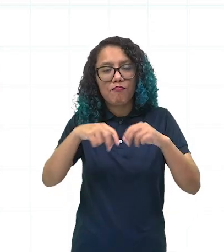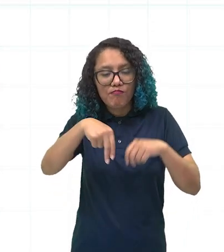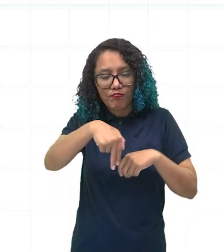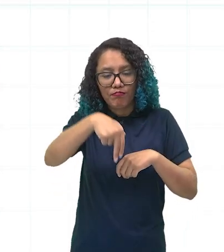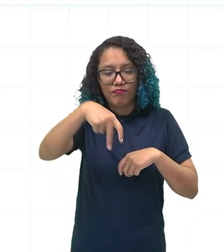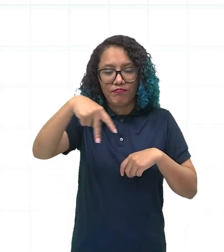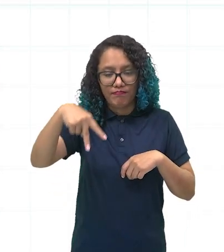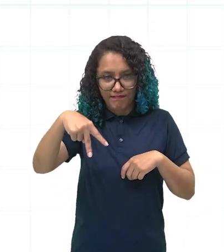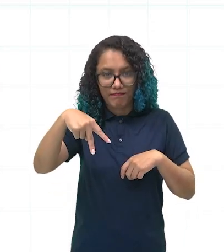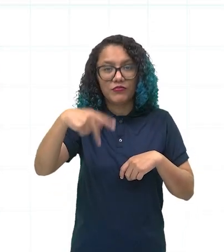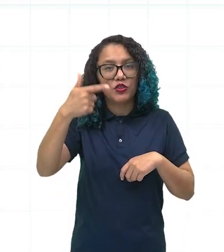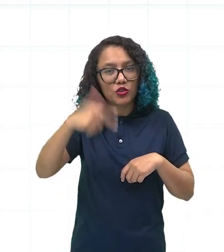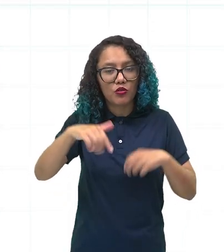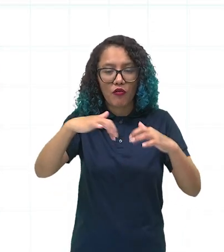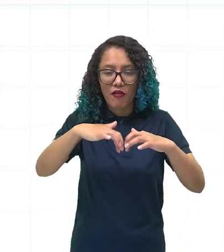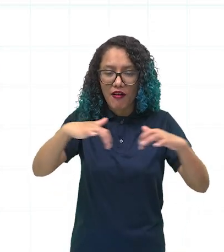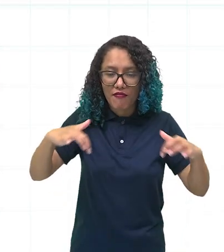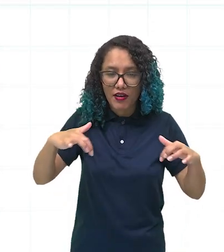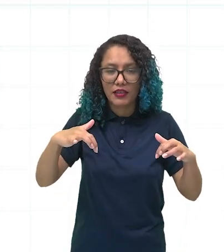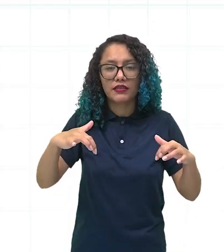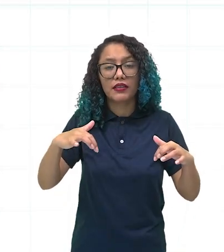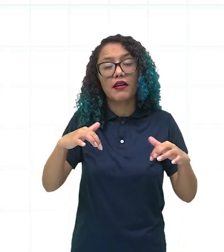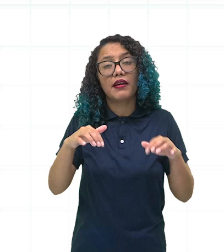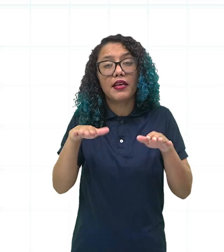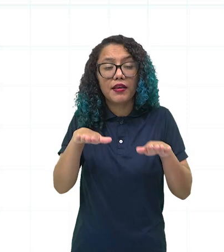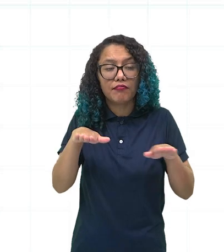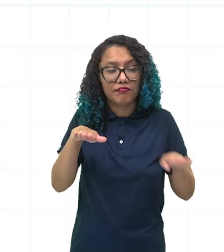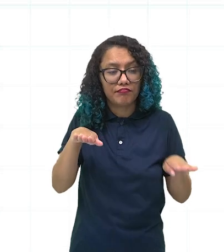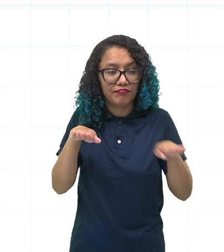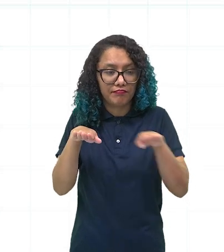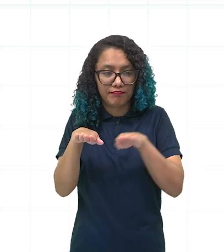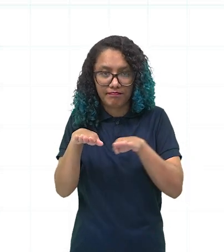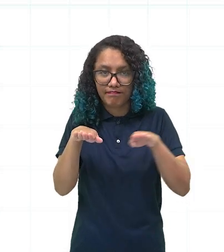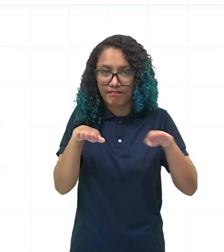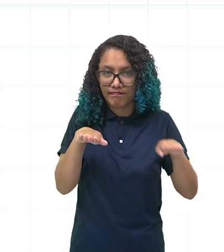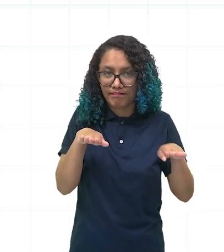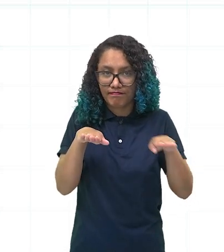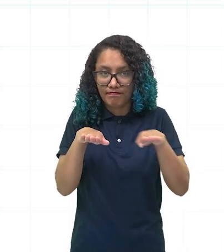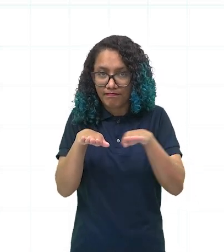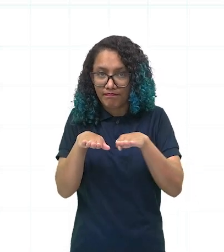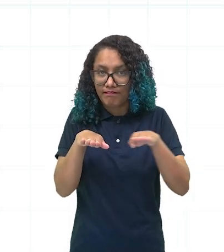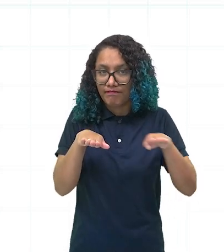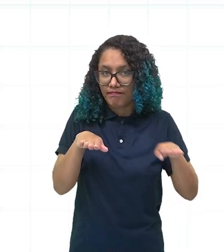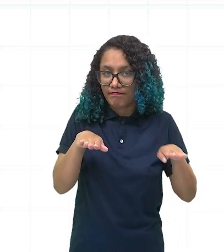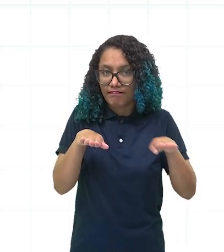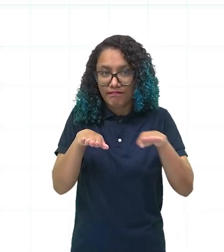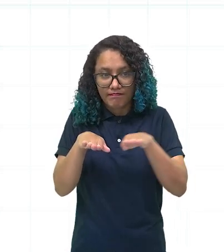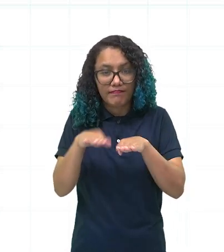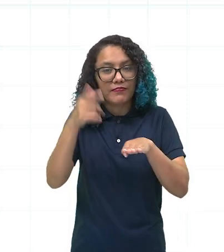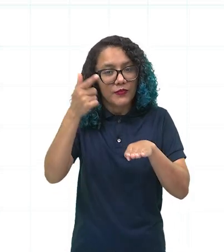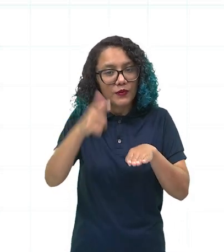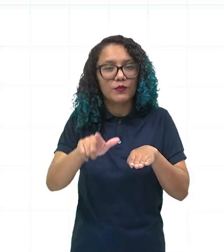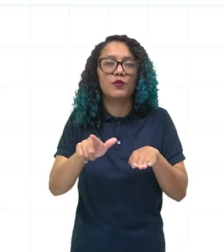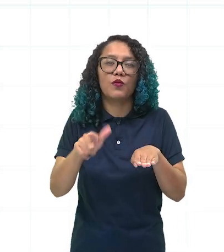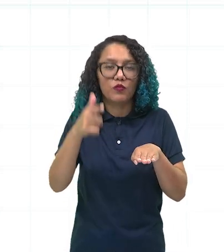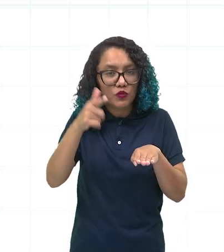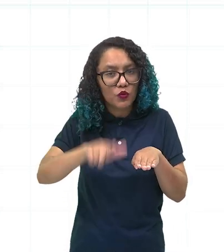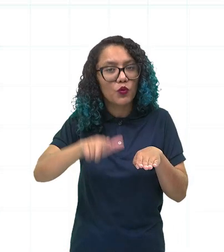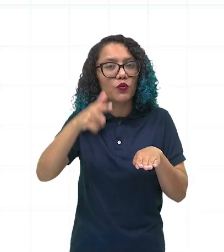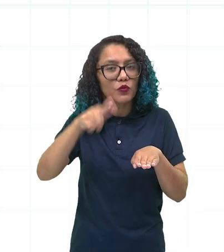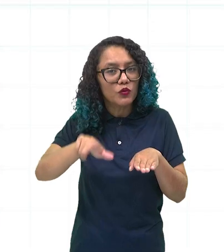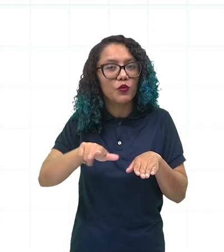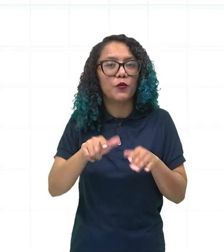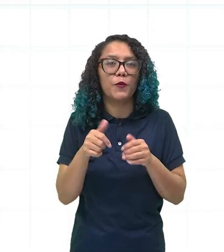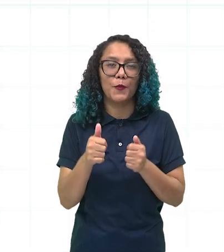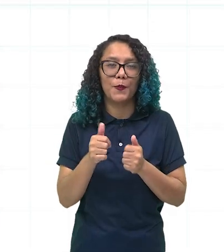na continuidade, aproximar a perna direita da esquerda, repetindo também essa sequência.